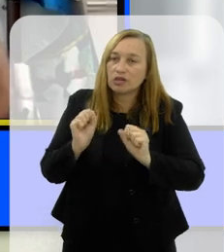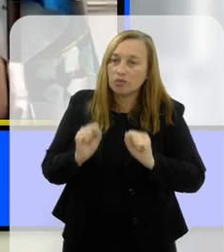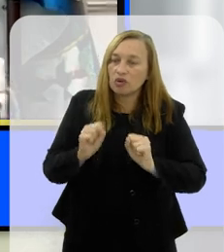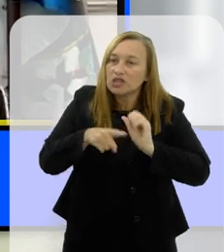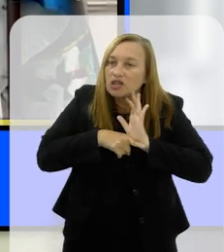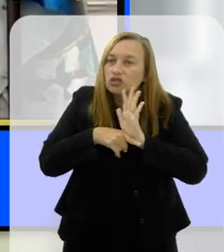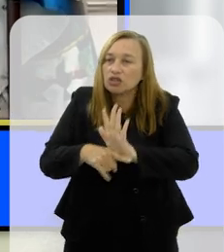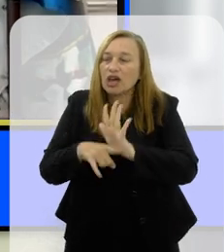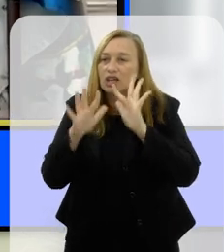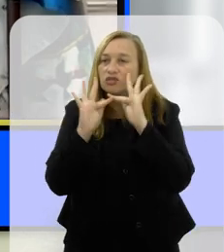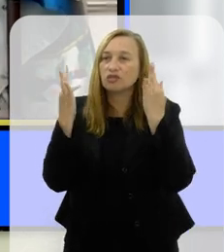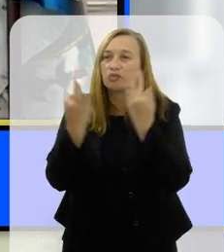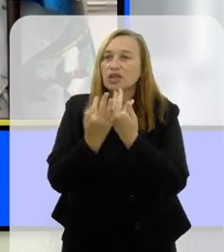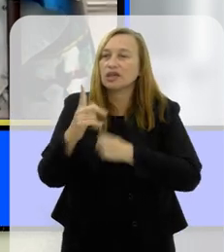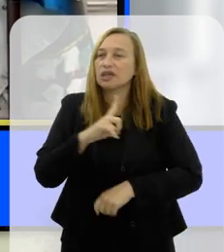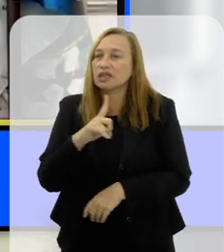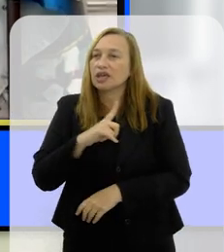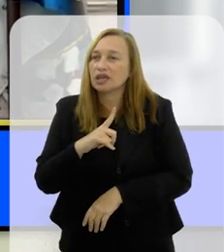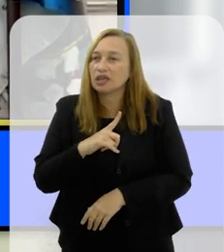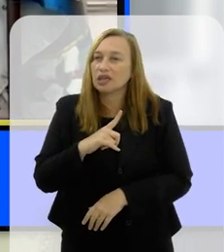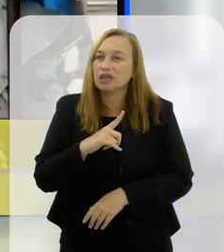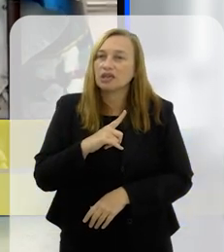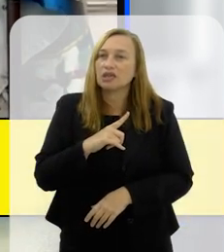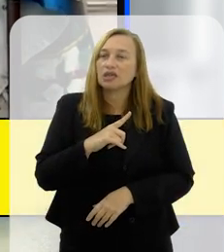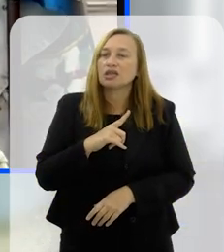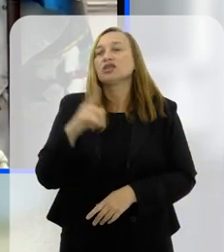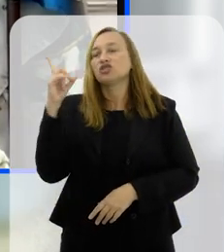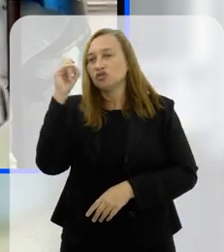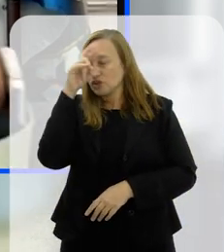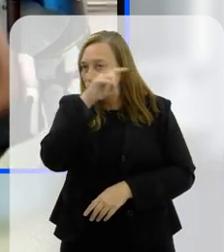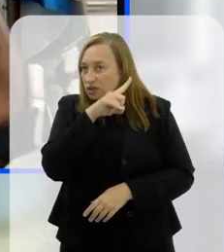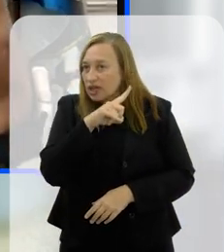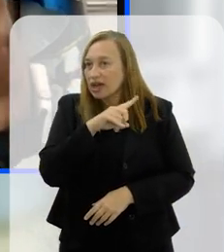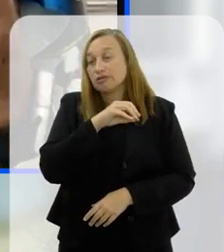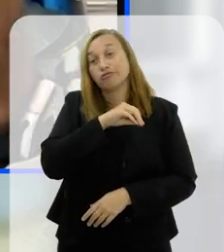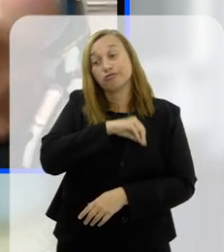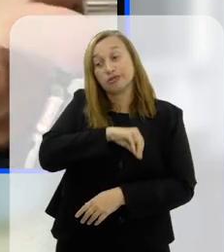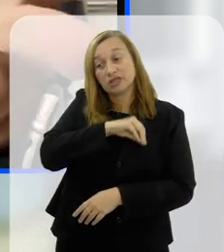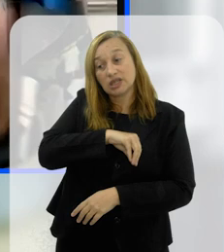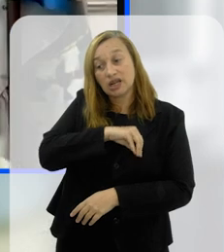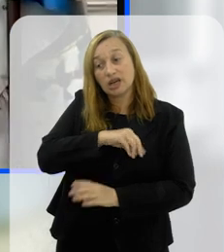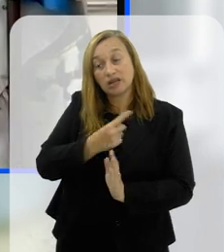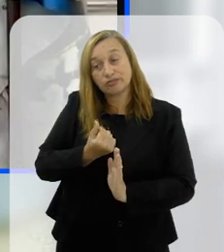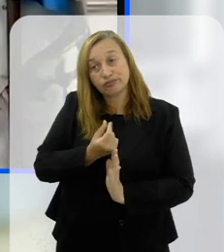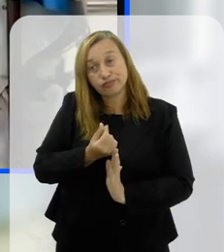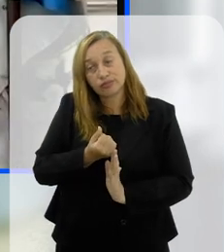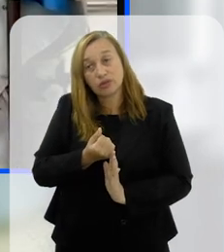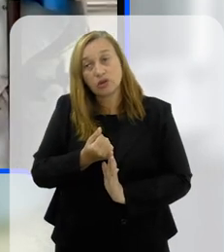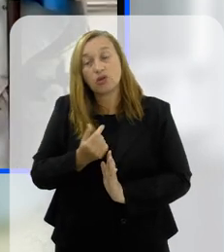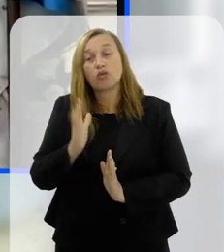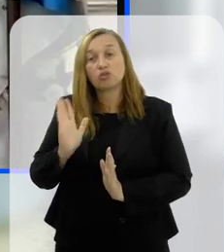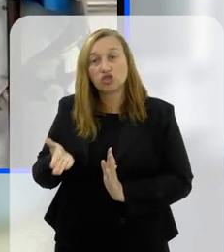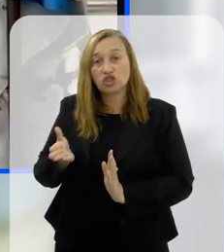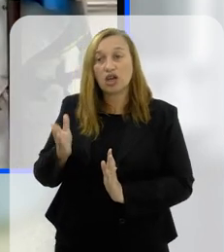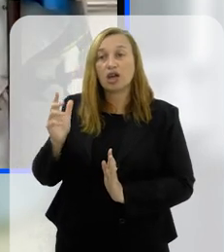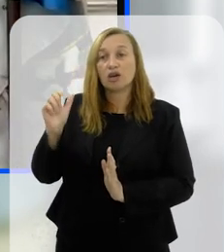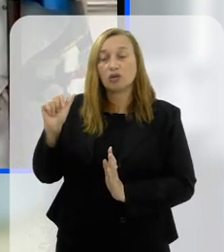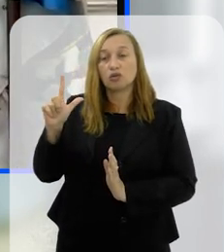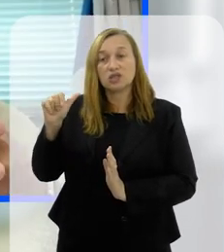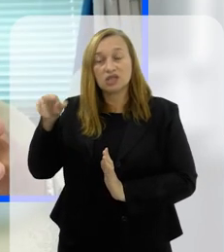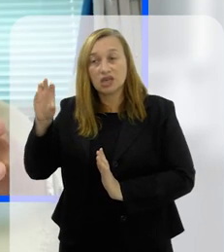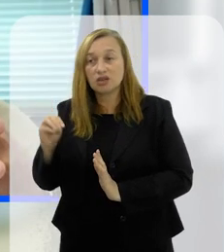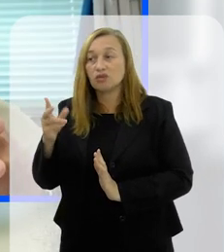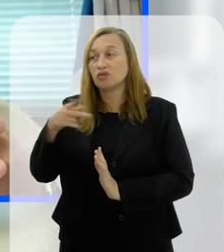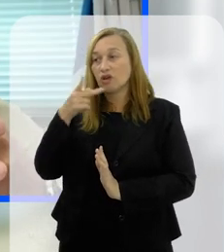assistindo essas famílias que tem certo essa dificuldade financeira como o Dr Luciano Aragão